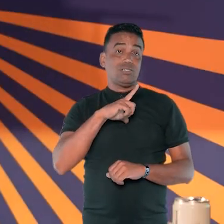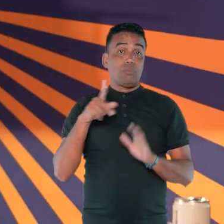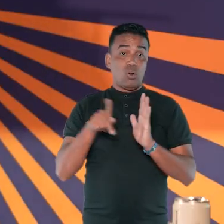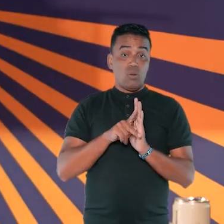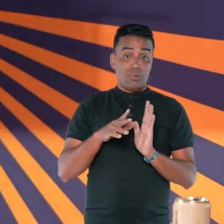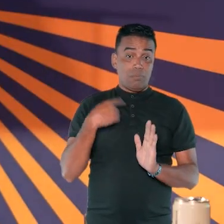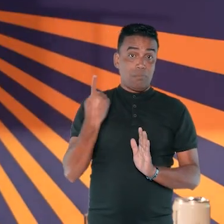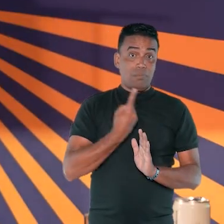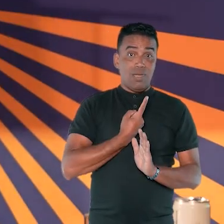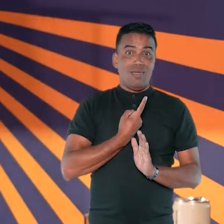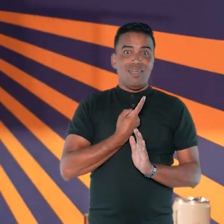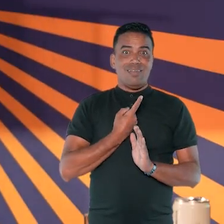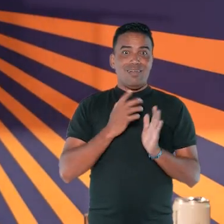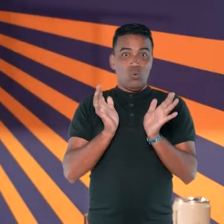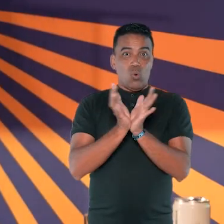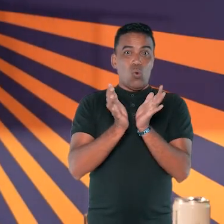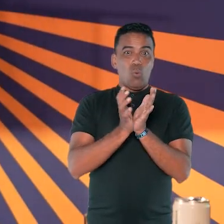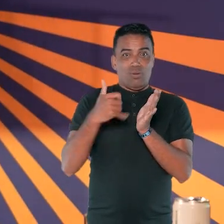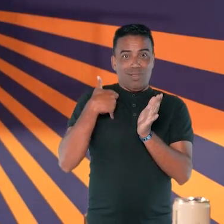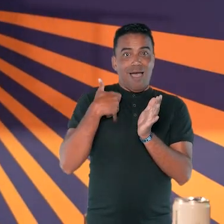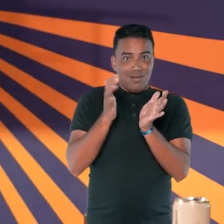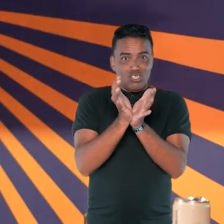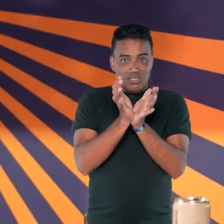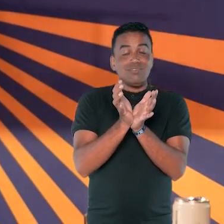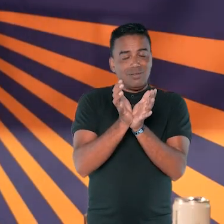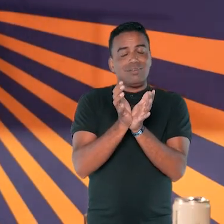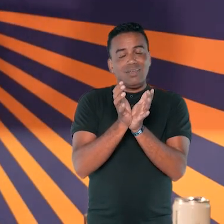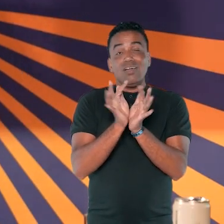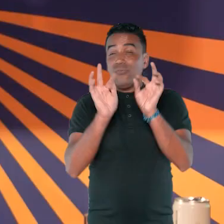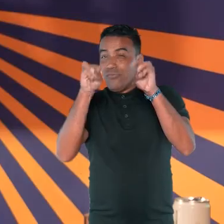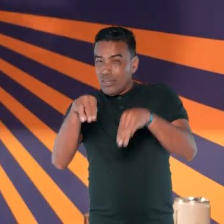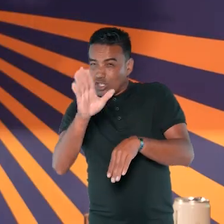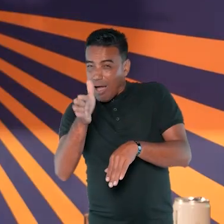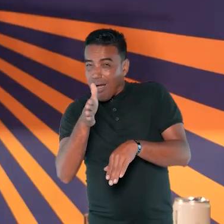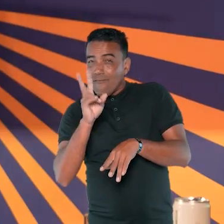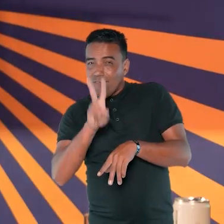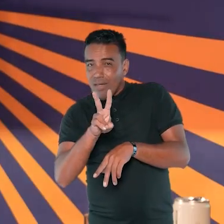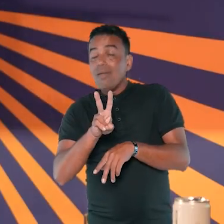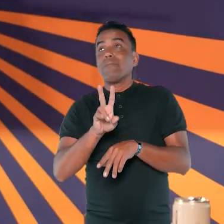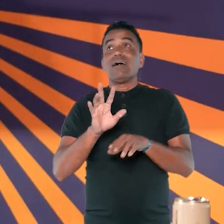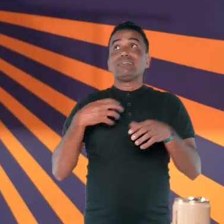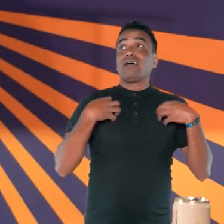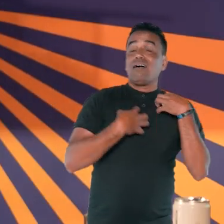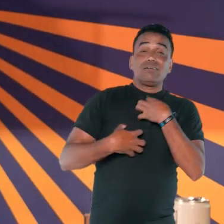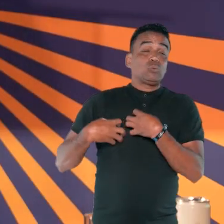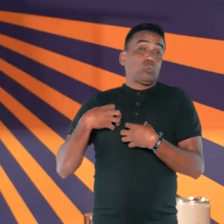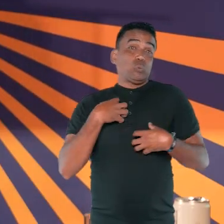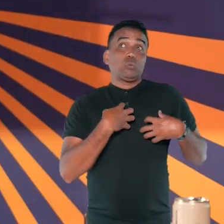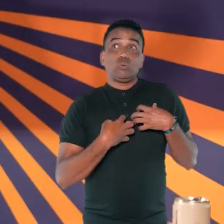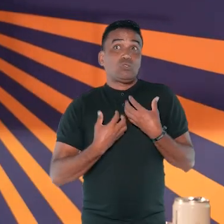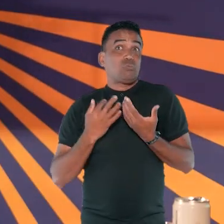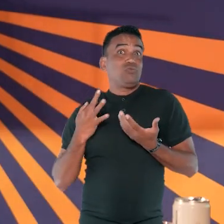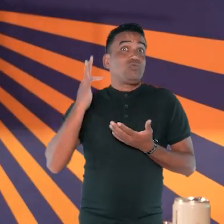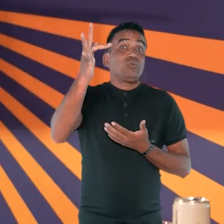pega mais para o final, mas, de todo jeito, esta é uma angústia do que vai ser, de como vai ser, e